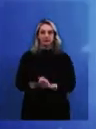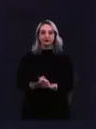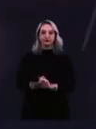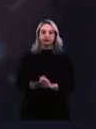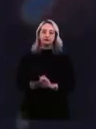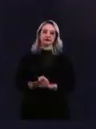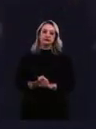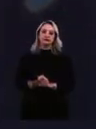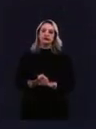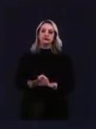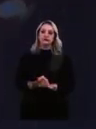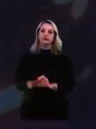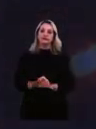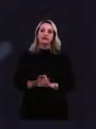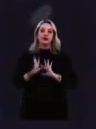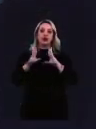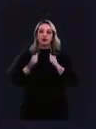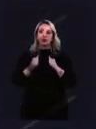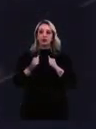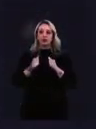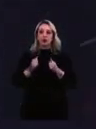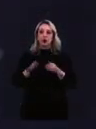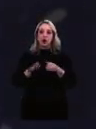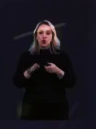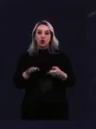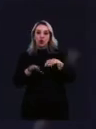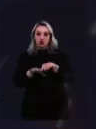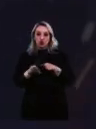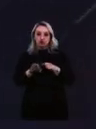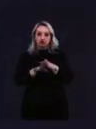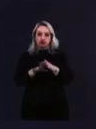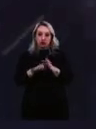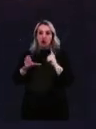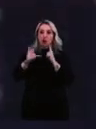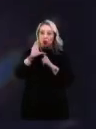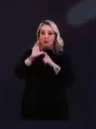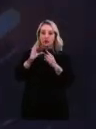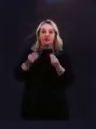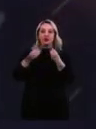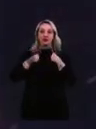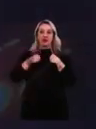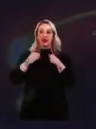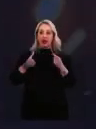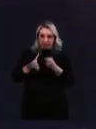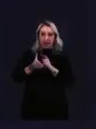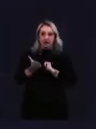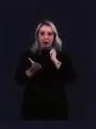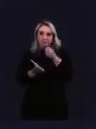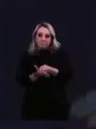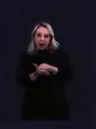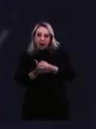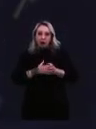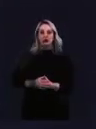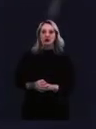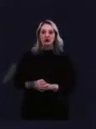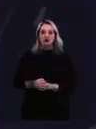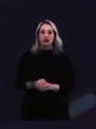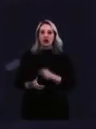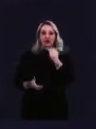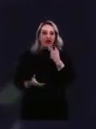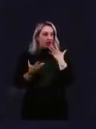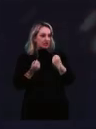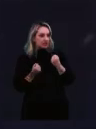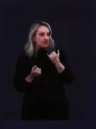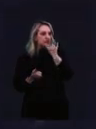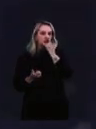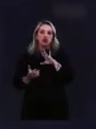Marçal. Obrigado, Amanda. Todo o consórcio comunista que fica me acusando de alguma coisa, me dê aí. Se eu tiver devendo, eu pago. Você não falou se aceitou